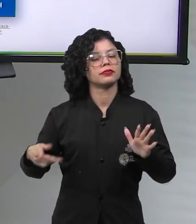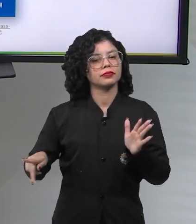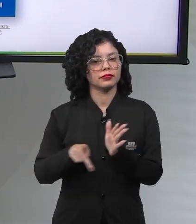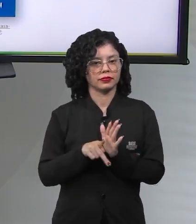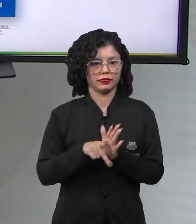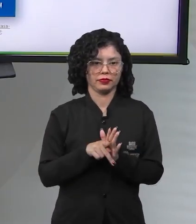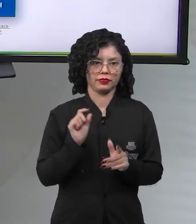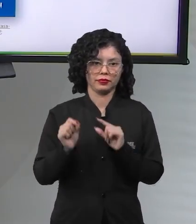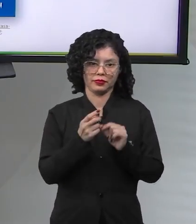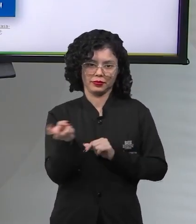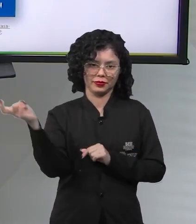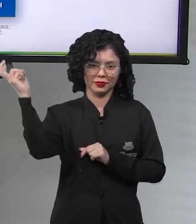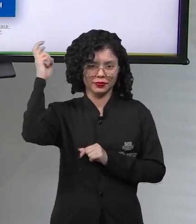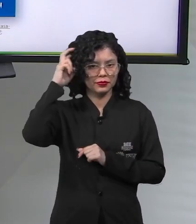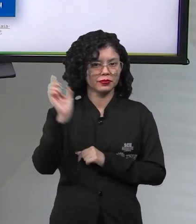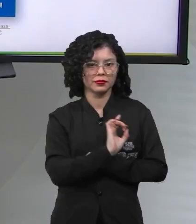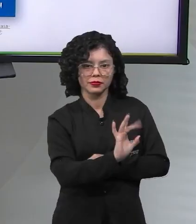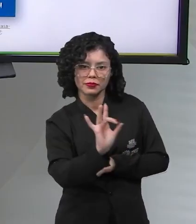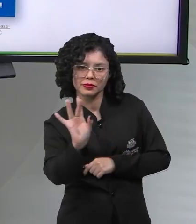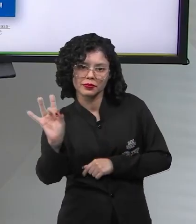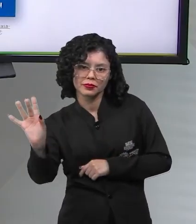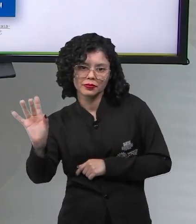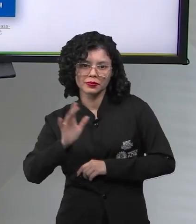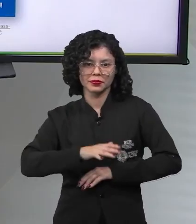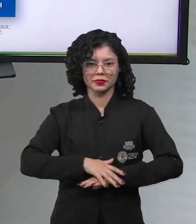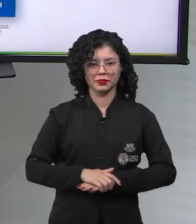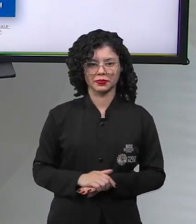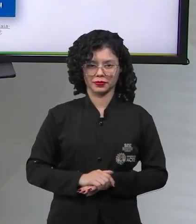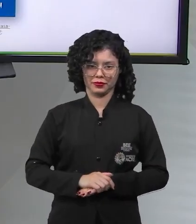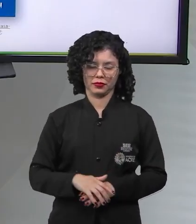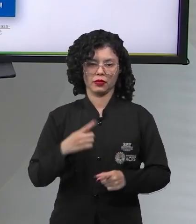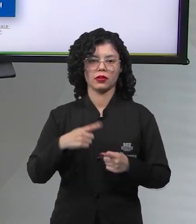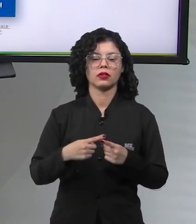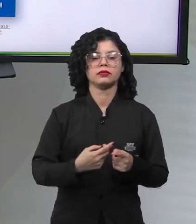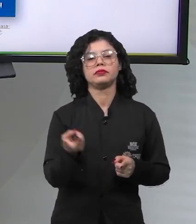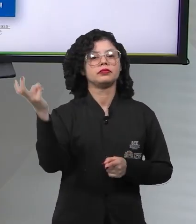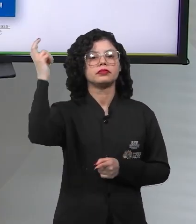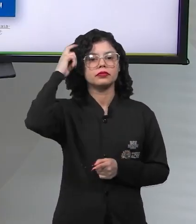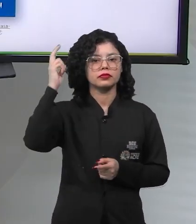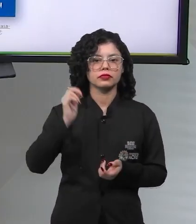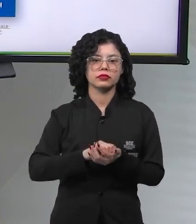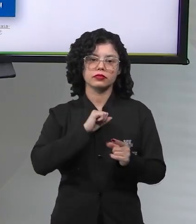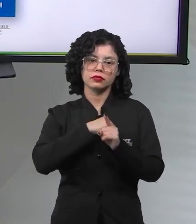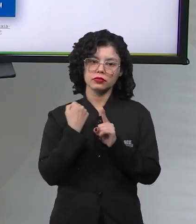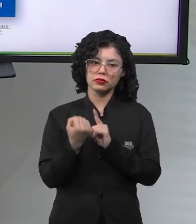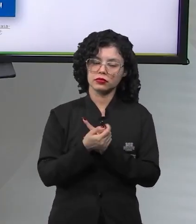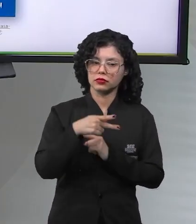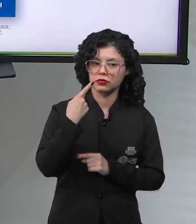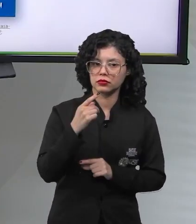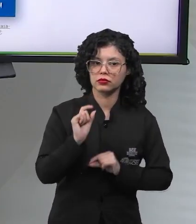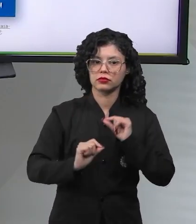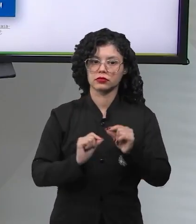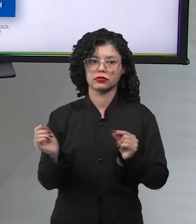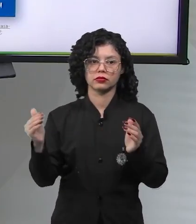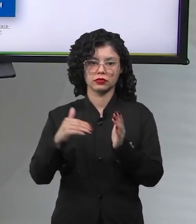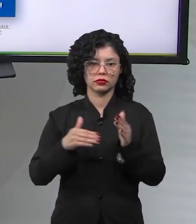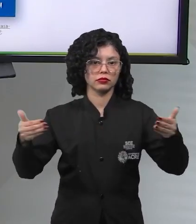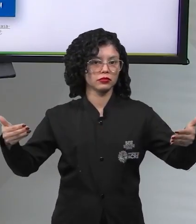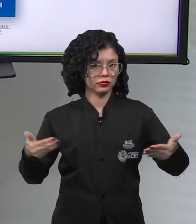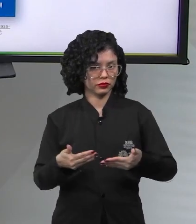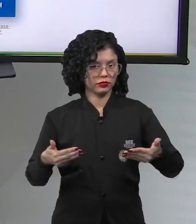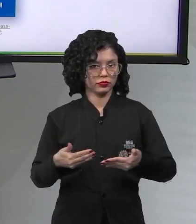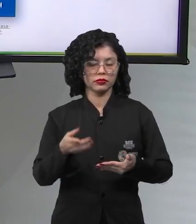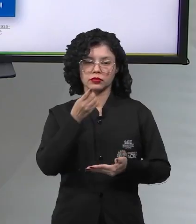incorporação da cultura deles. Porque culturalmente e socialmente falando, até os dias